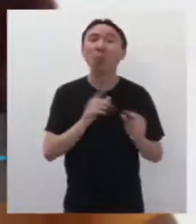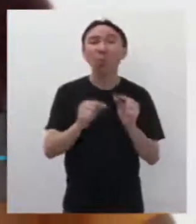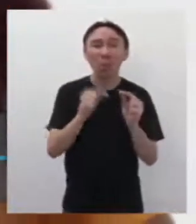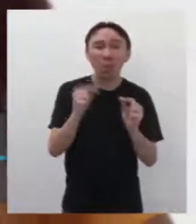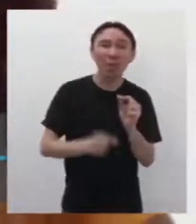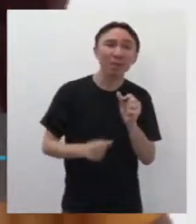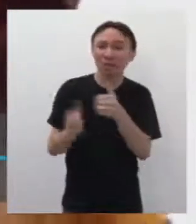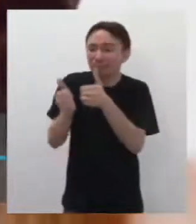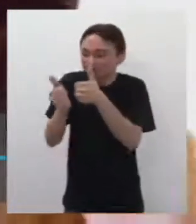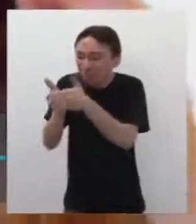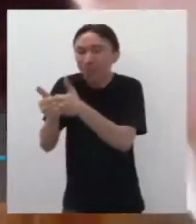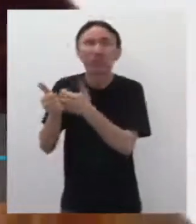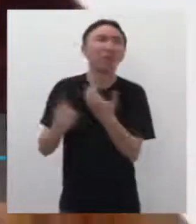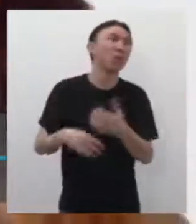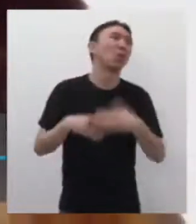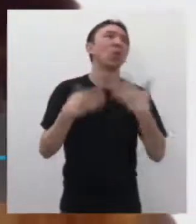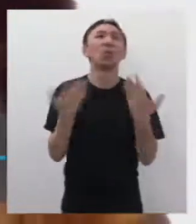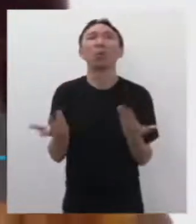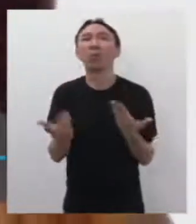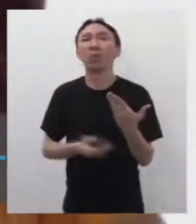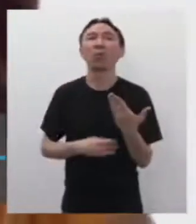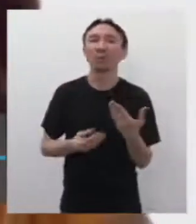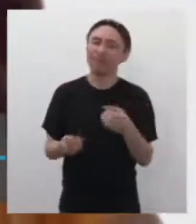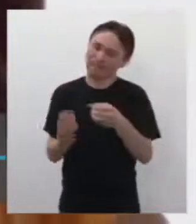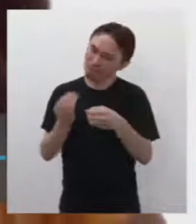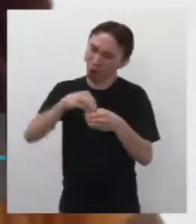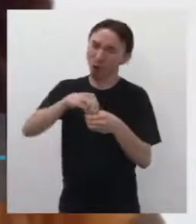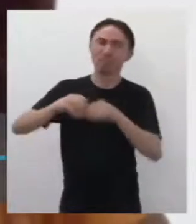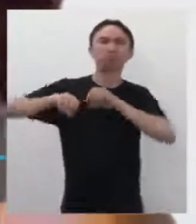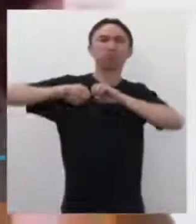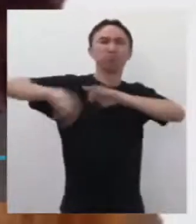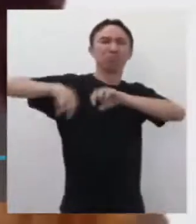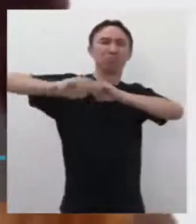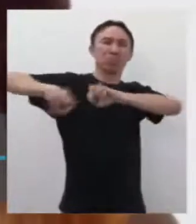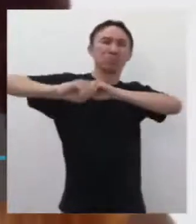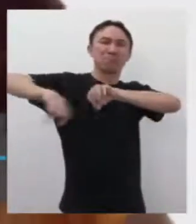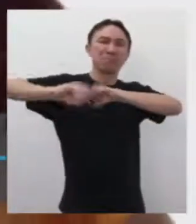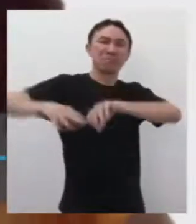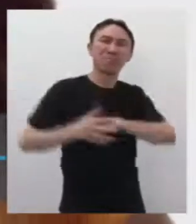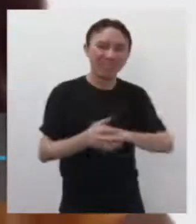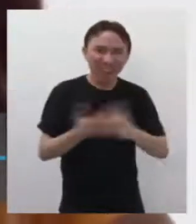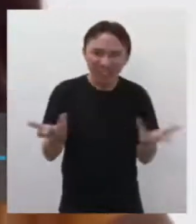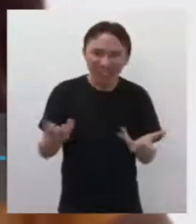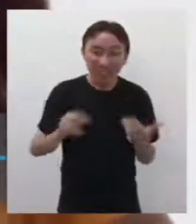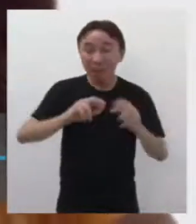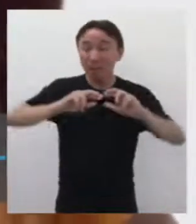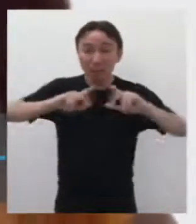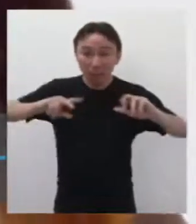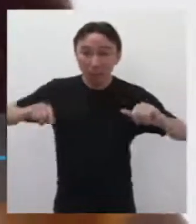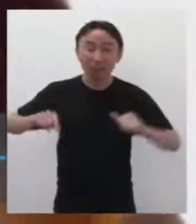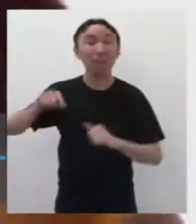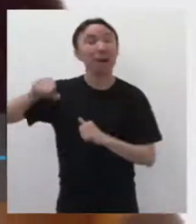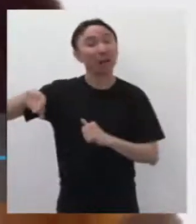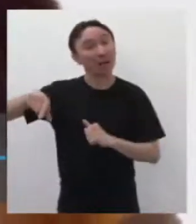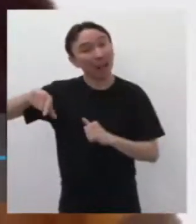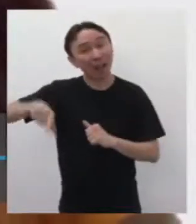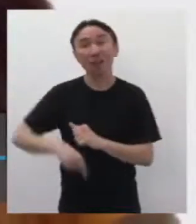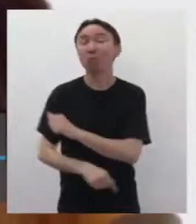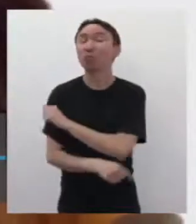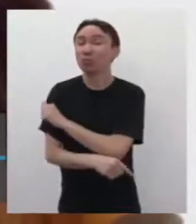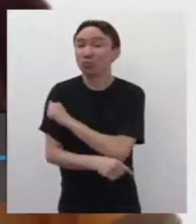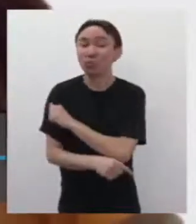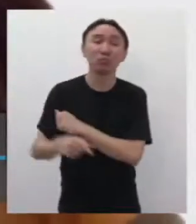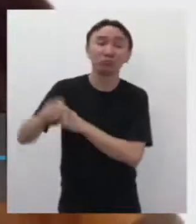mais conteudista, ou a gente gosta de metodologias mais ativas, mas a gente sempre está prestando atenção nos nossos alunos,